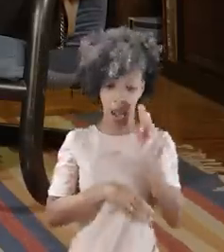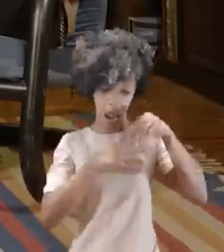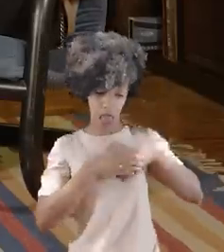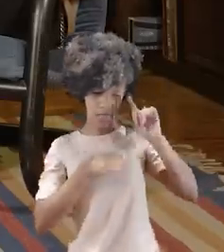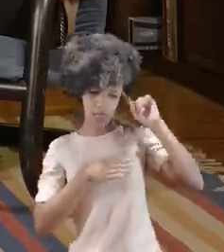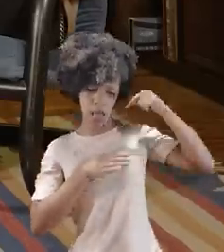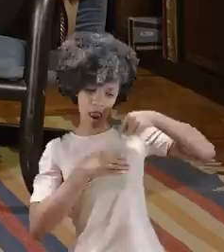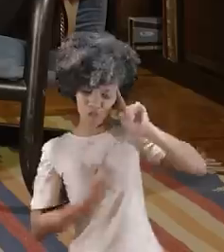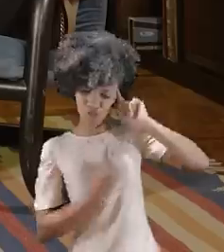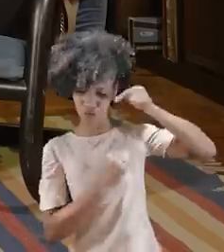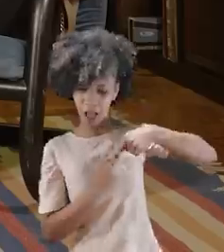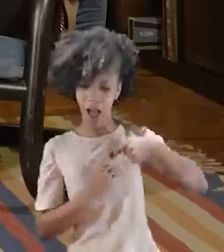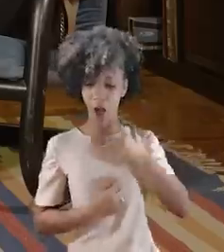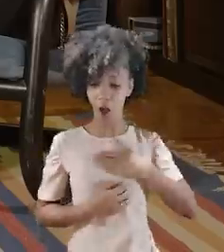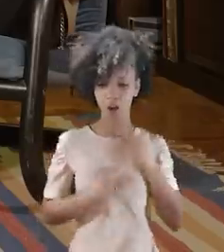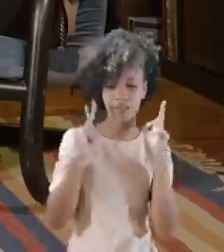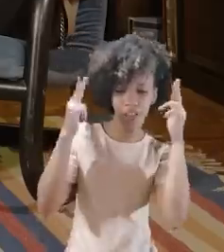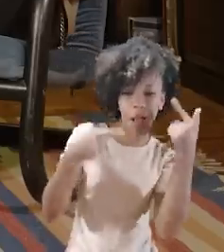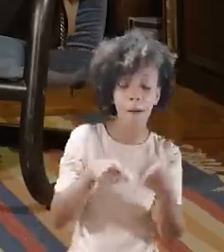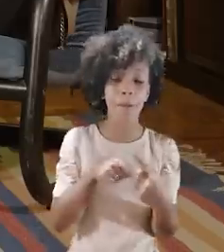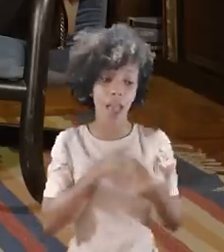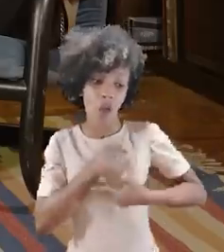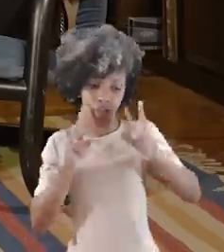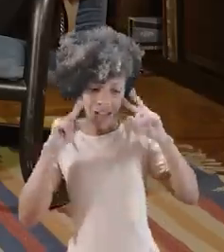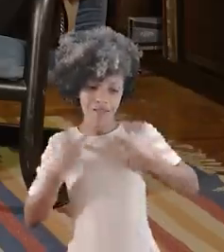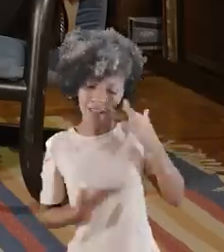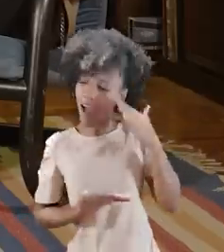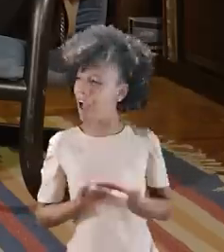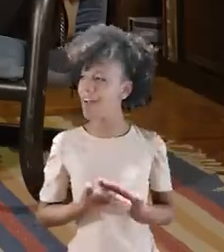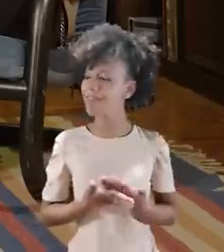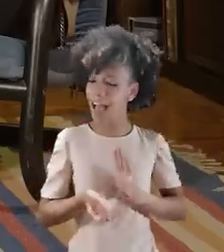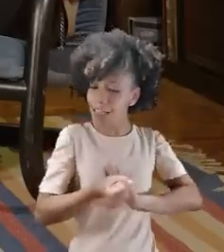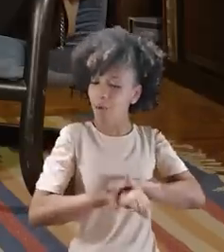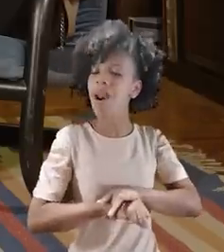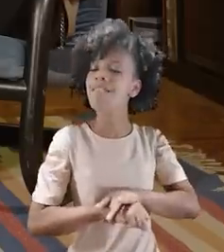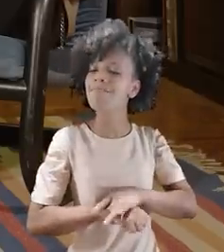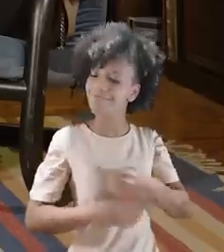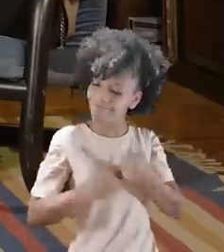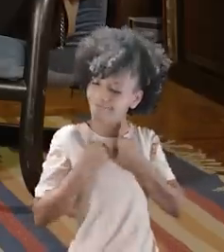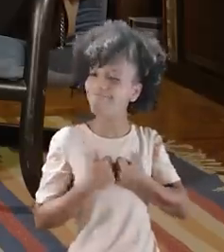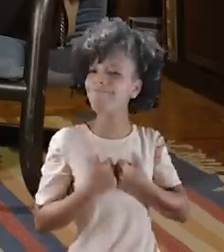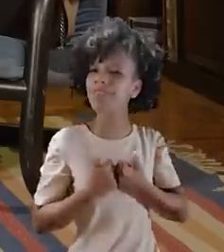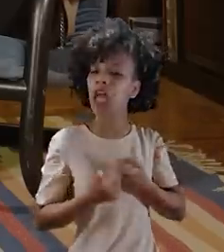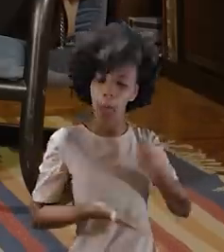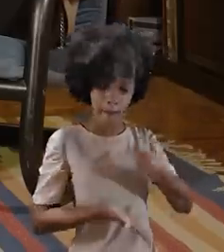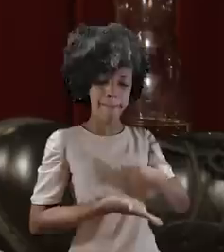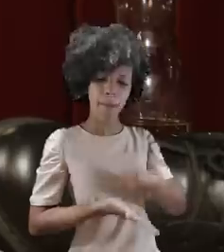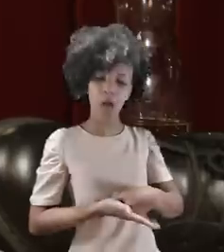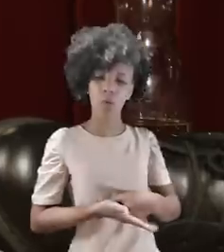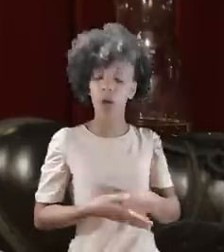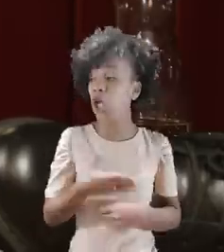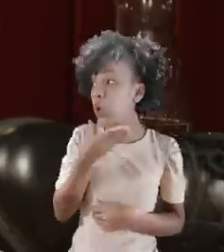mas não lá dentro a mulher gosta de cortar o cabelo porque baseia-se na confiança dela na segurança dela do tipo eu me